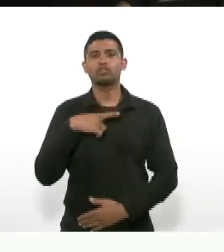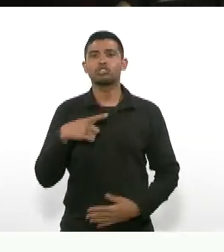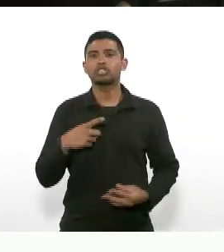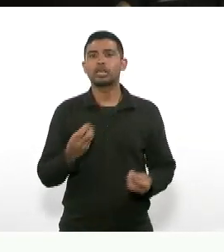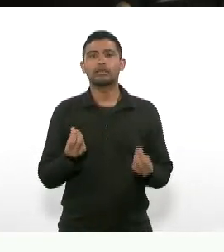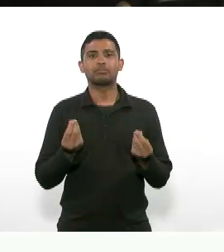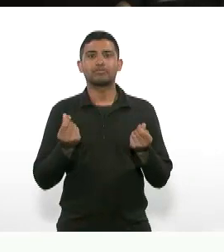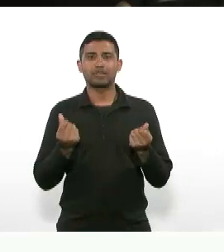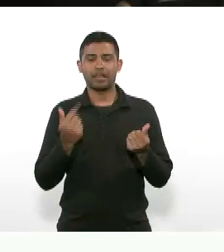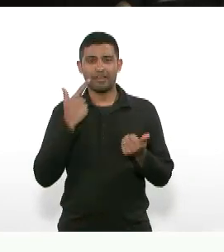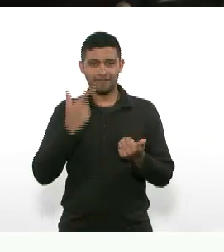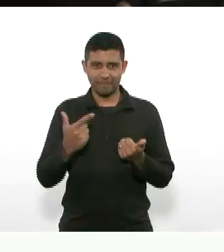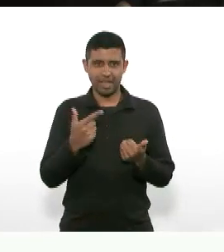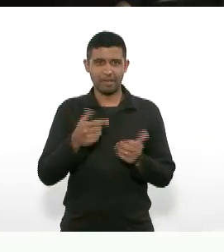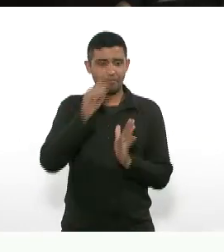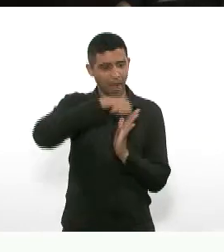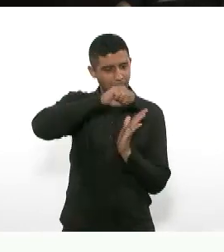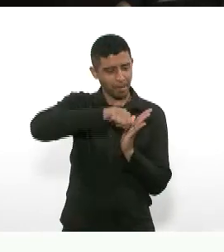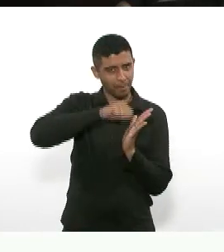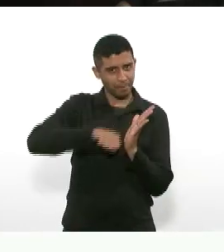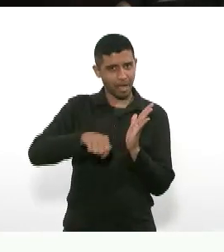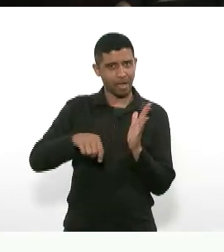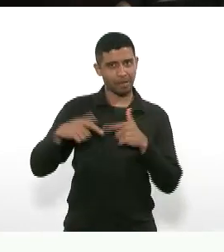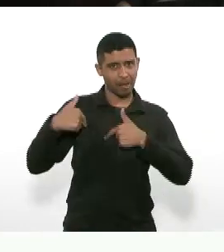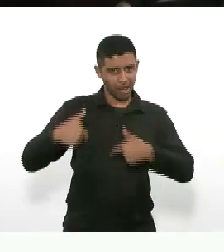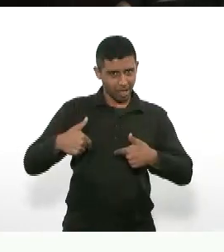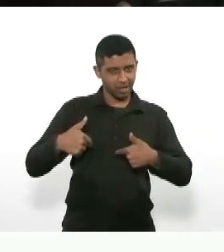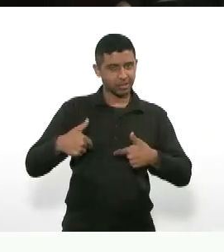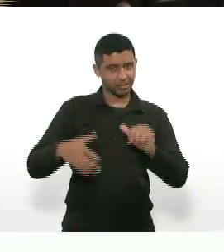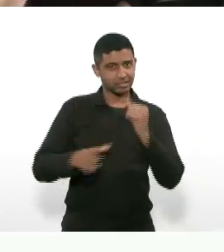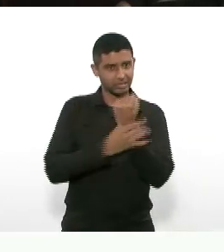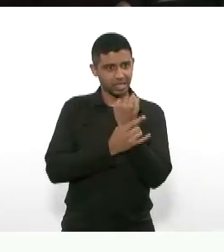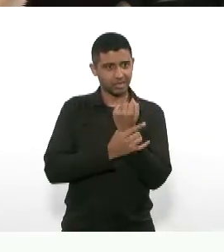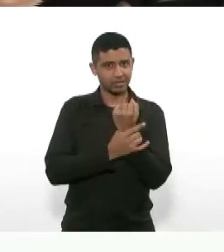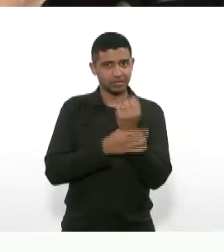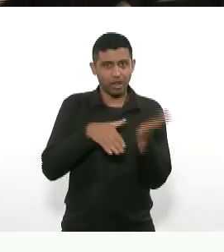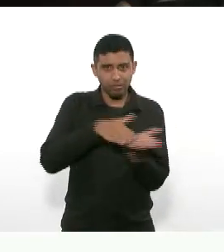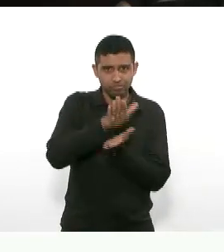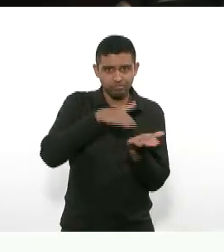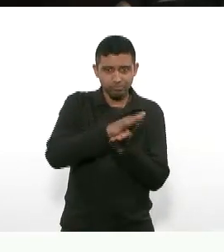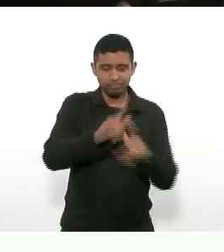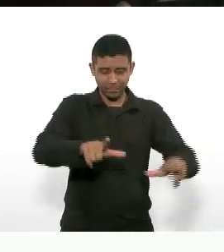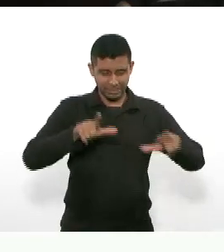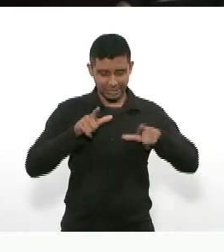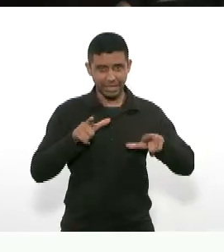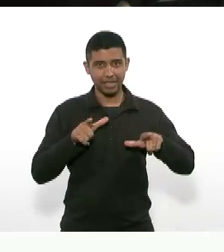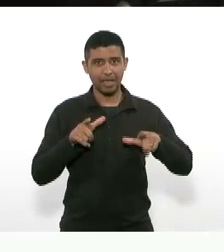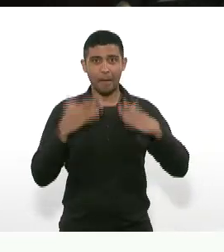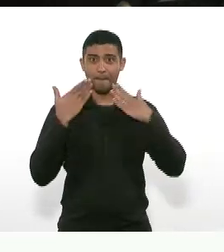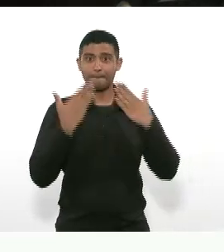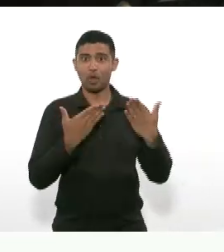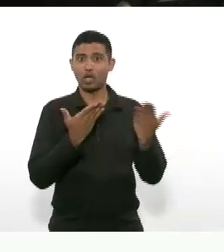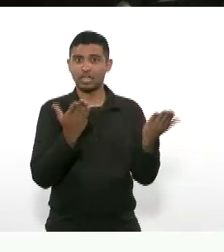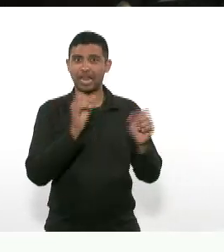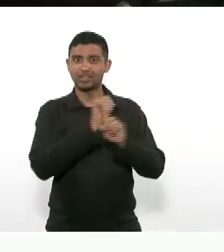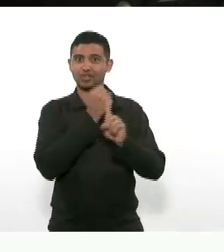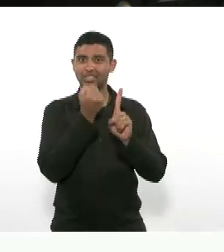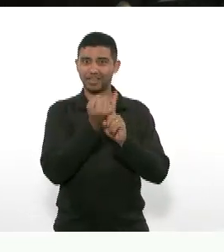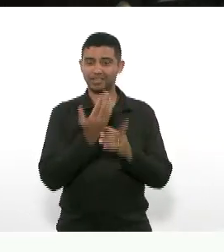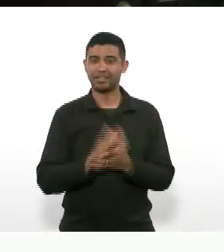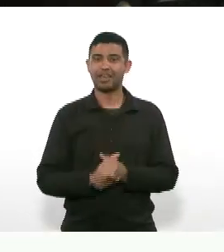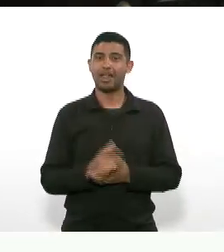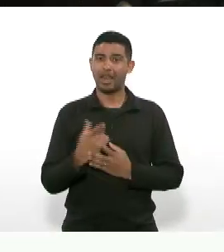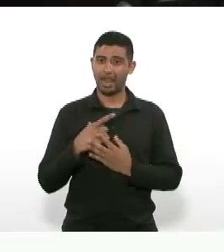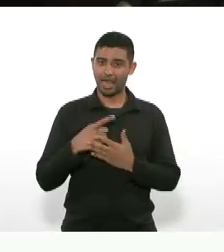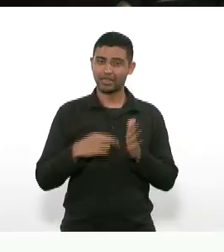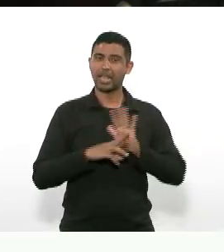a cópia desse plano. Ou seja, seria o retrato da sociedade, né, já que lá tem inclusive a